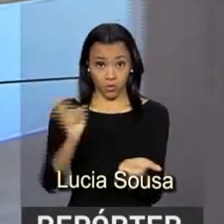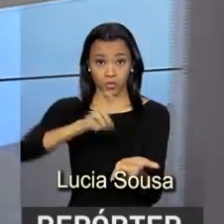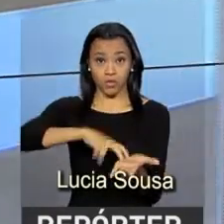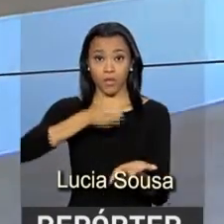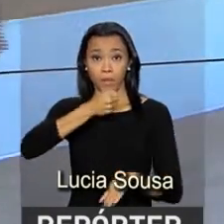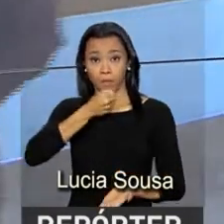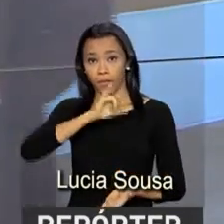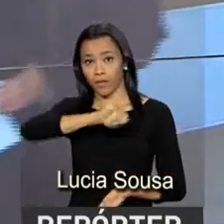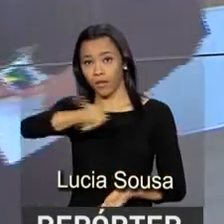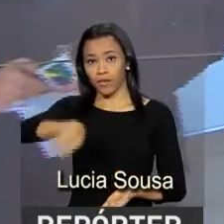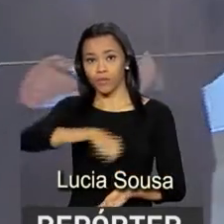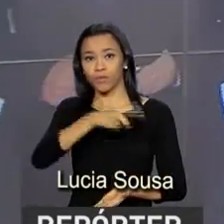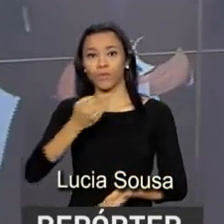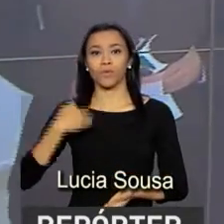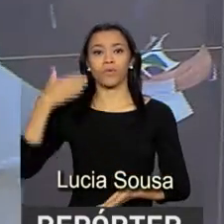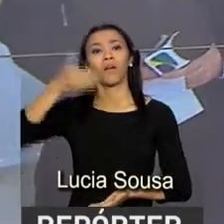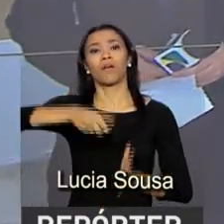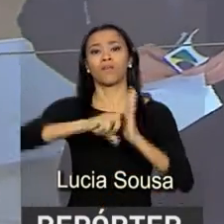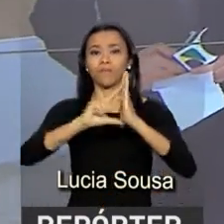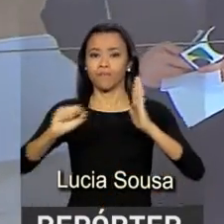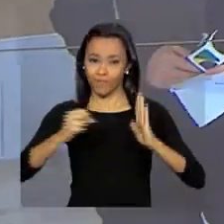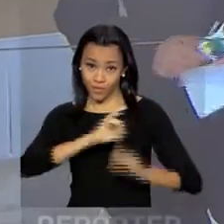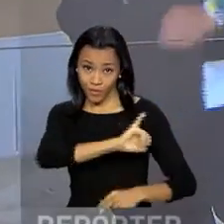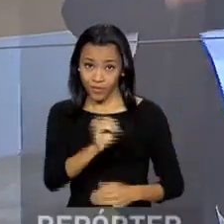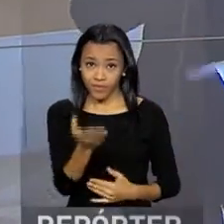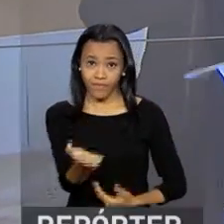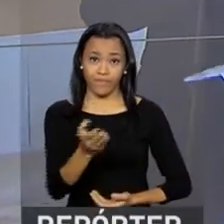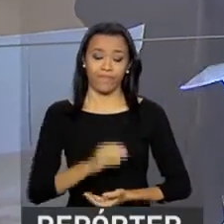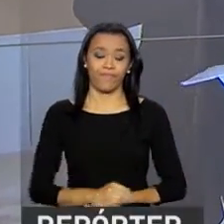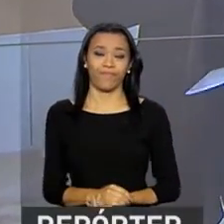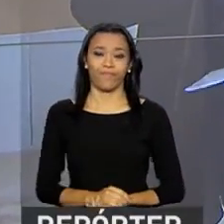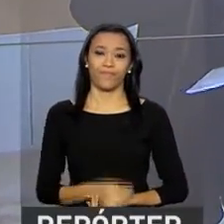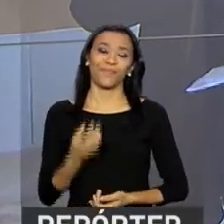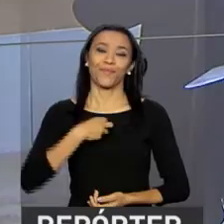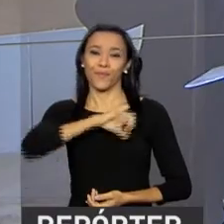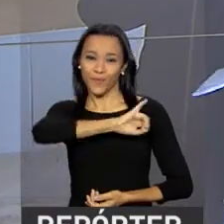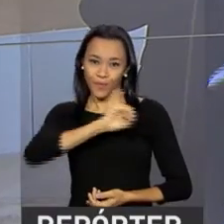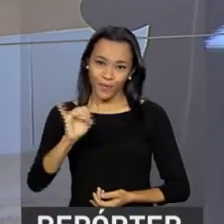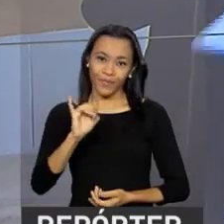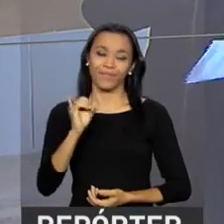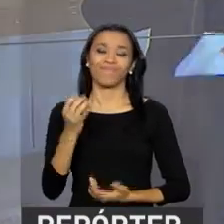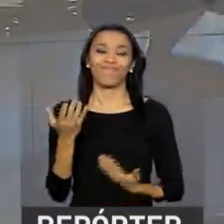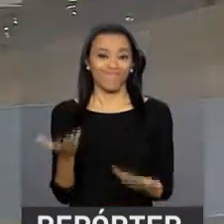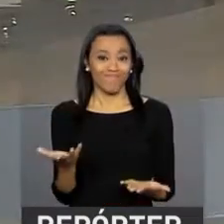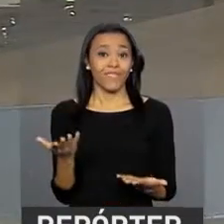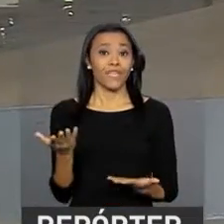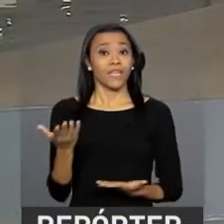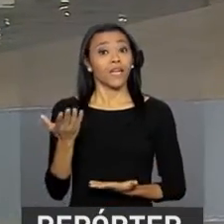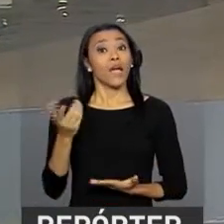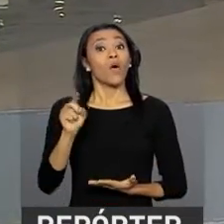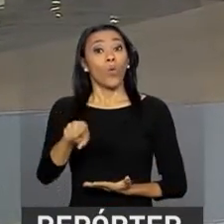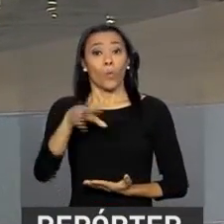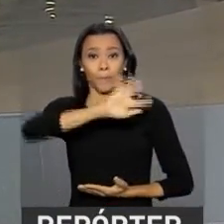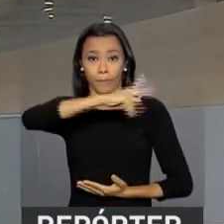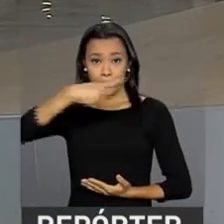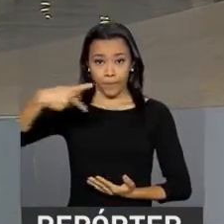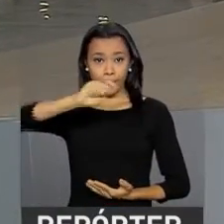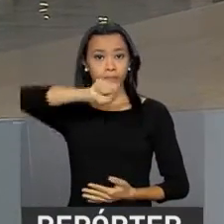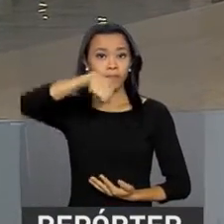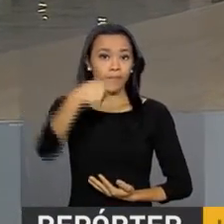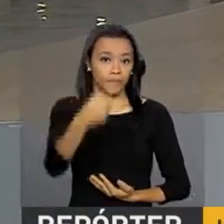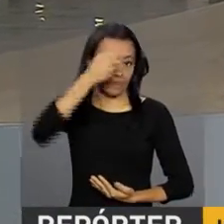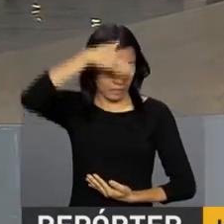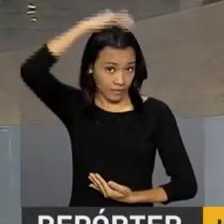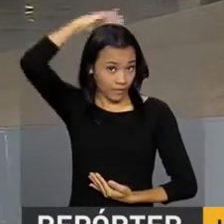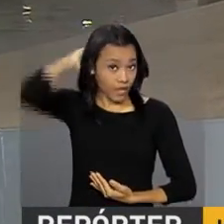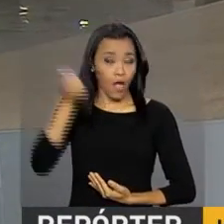Neto, que está no Palácio do Planalto. Oi, João Pedro. Oi, Daniele. Olha, por enquanto, o presidente em exercício da República,